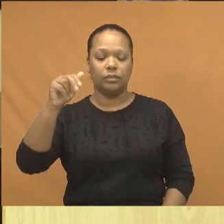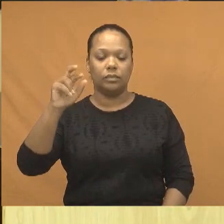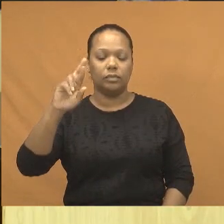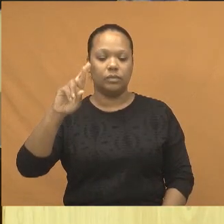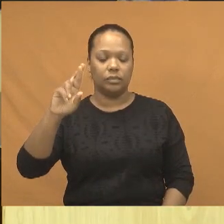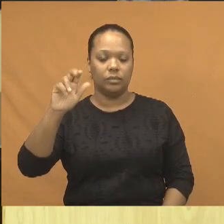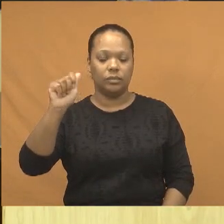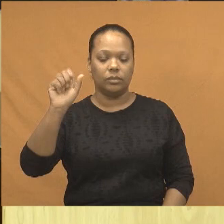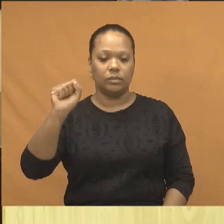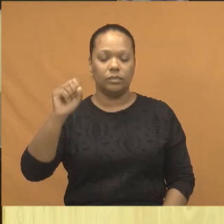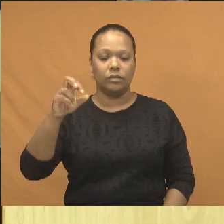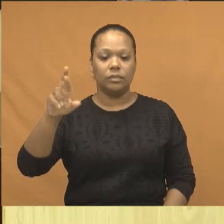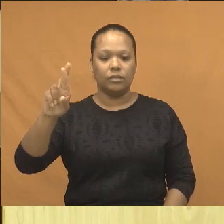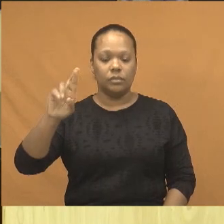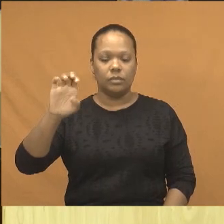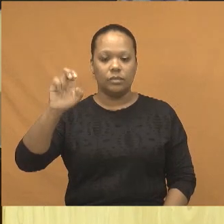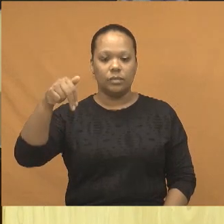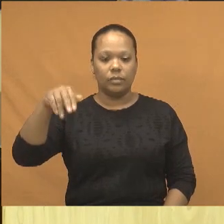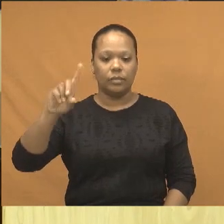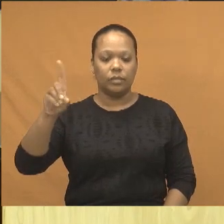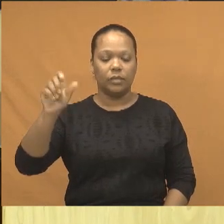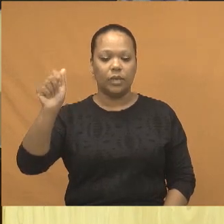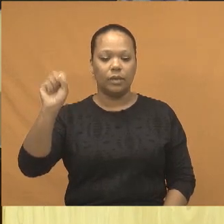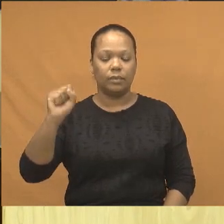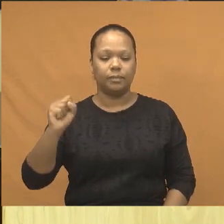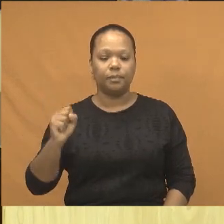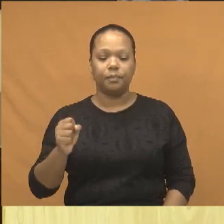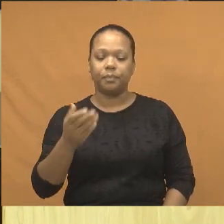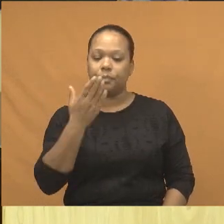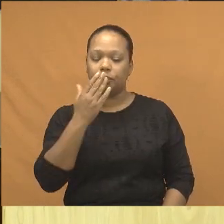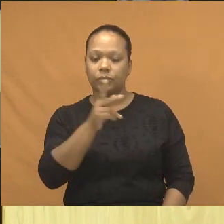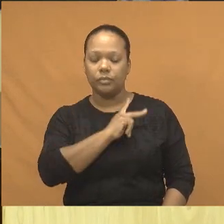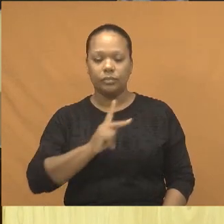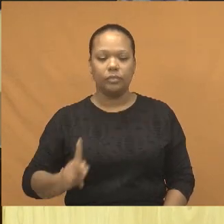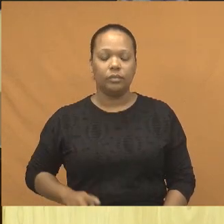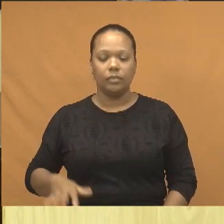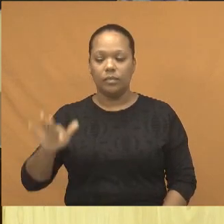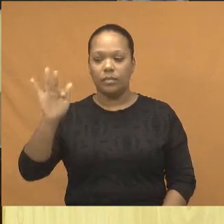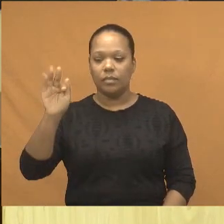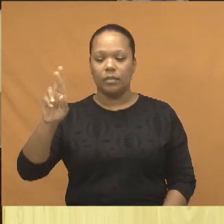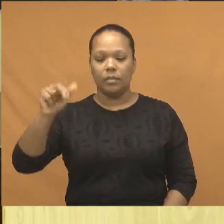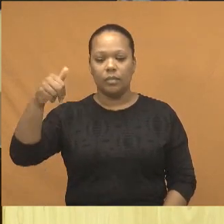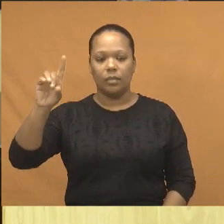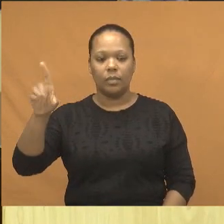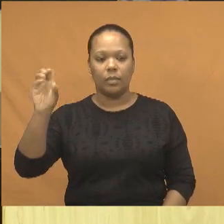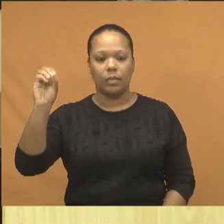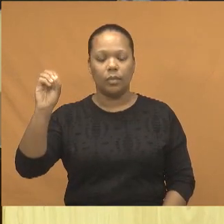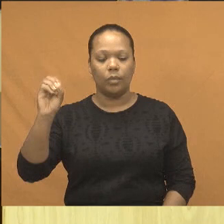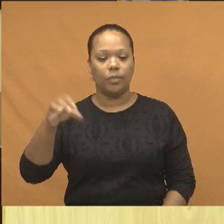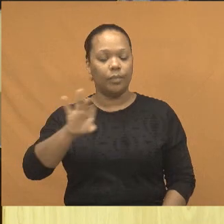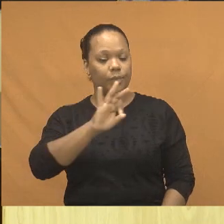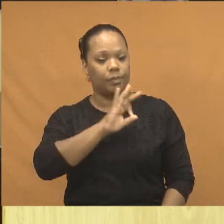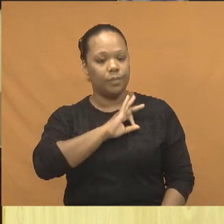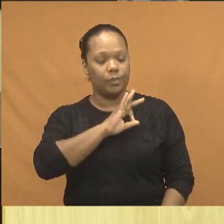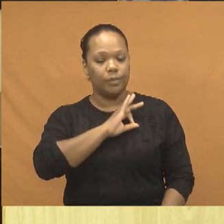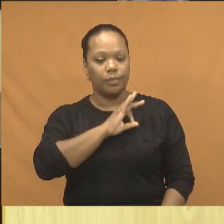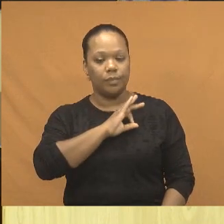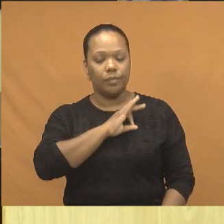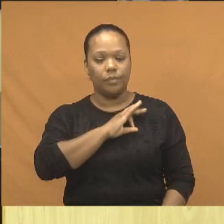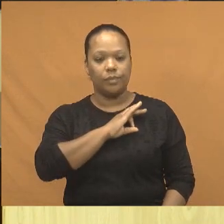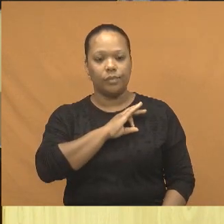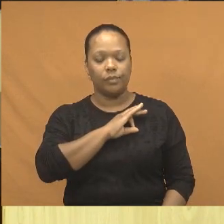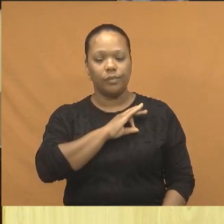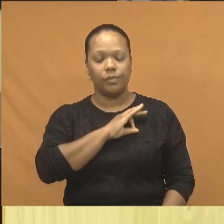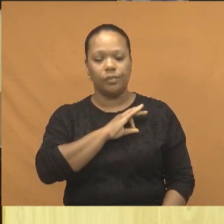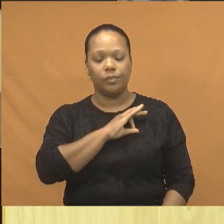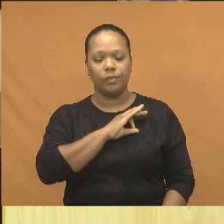vereador Fernando da Ótica Original. Requerimento número 168. Ao 41º Batalhão de Polícia